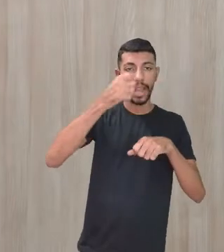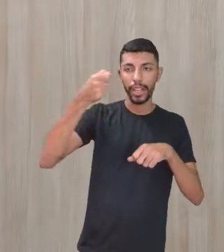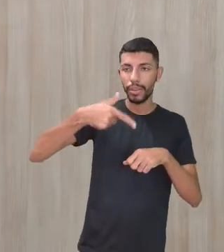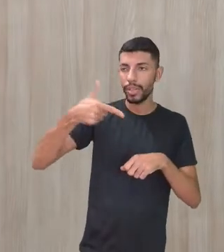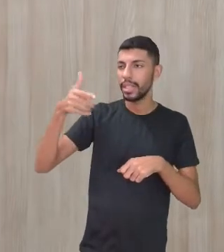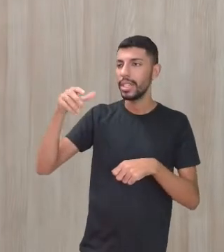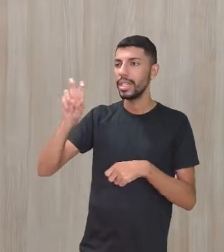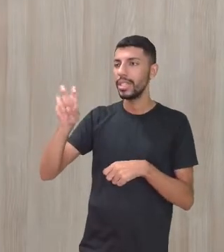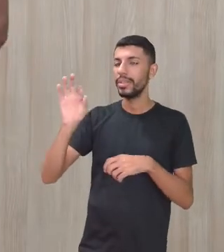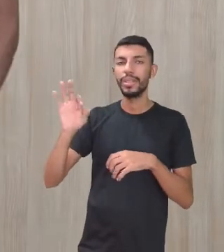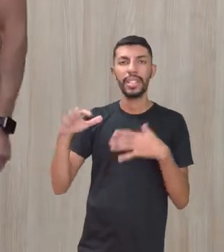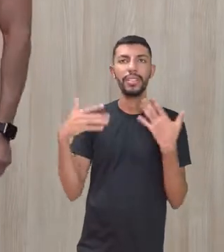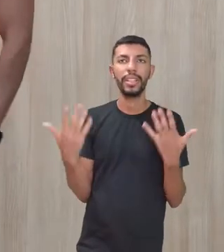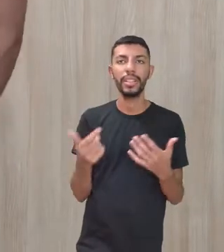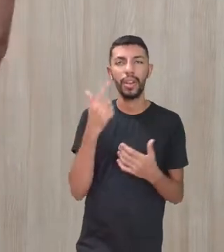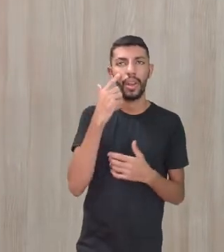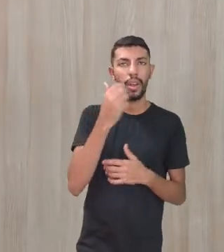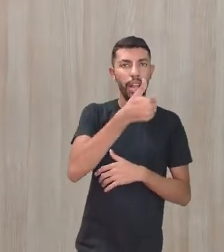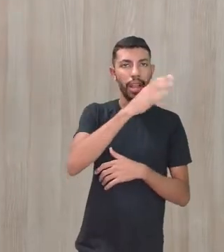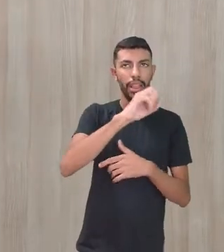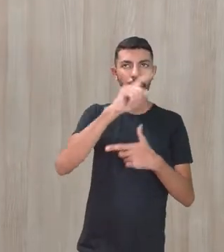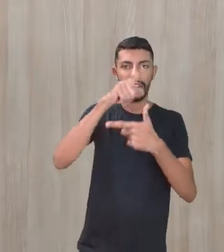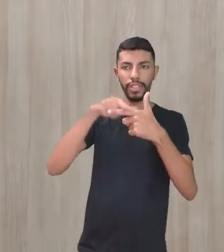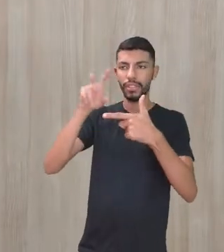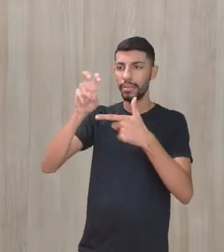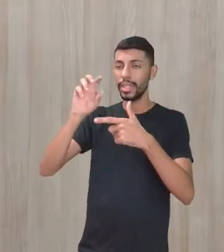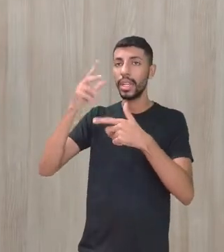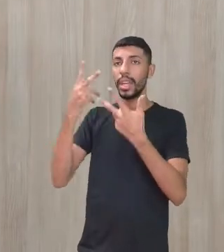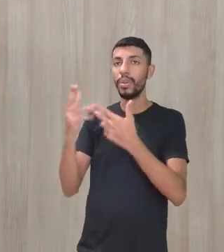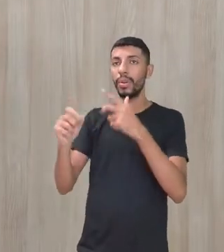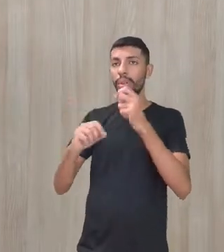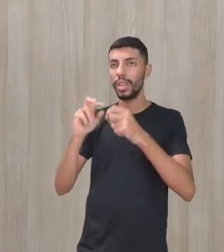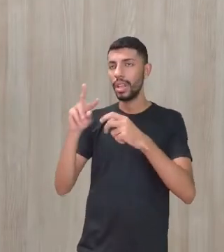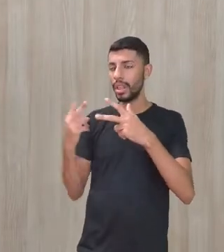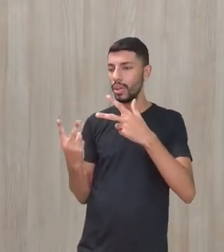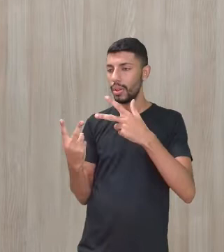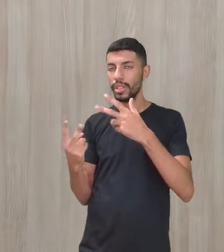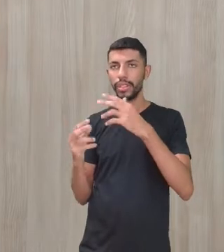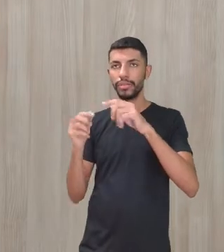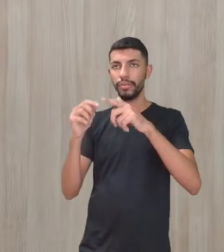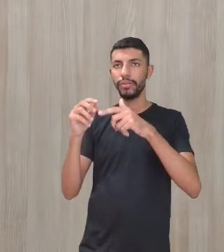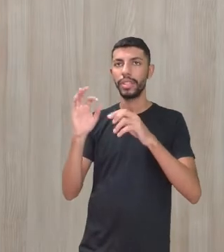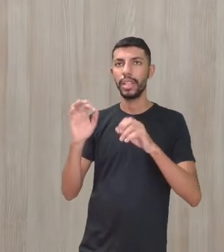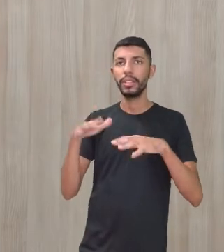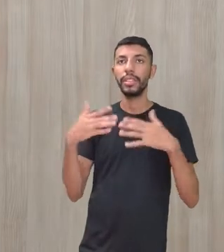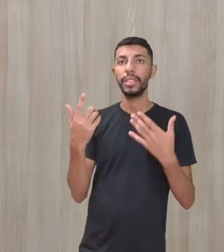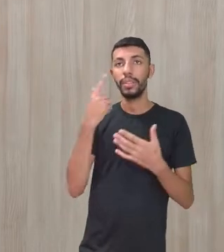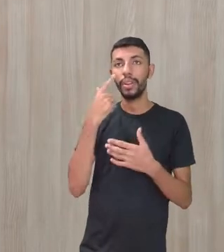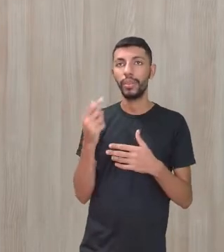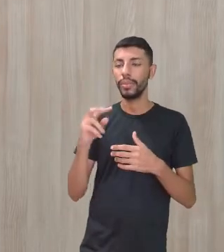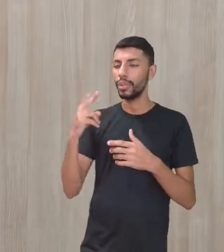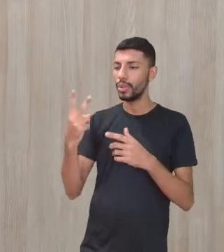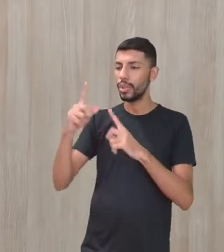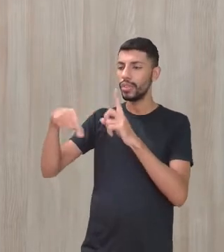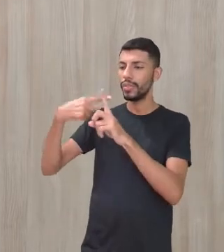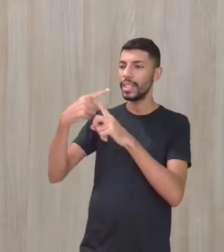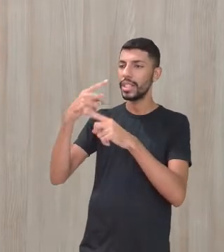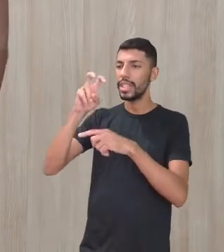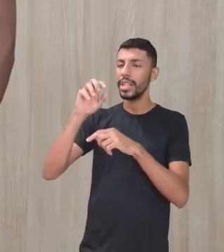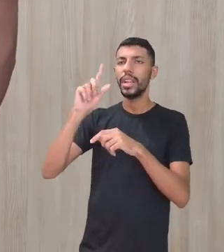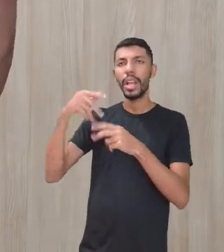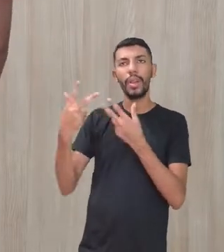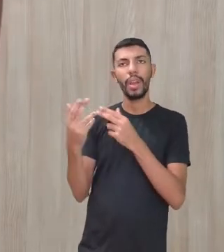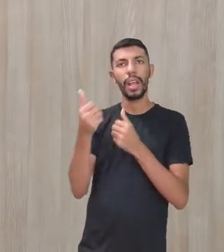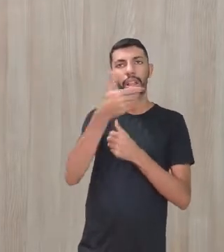por 5 é igual a 2. 2 vezes 5 é igual a 10, certo? Então, ele passa lá subtraindo.